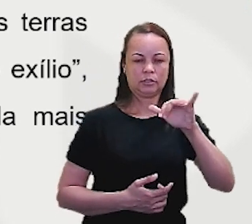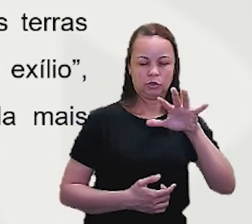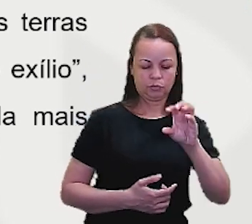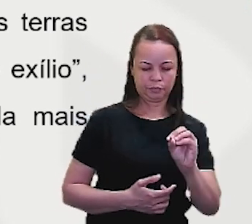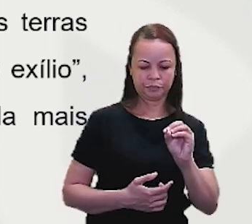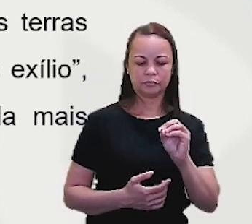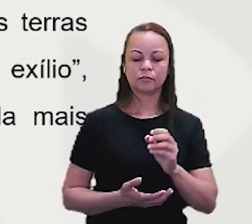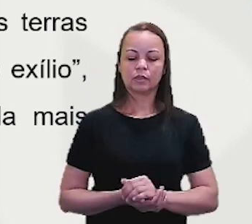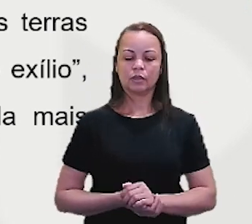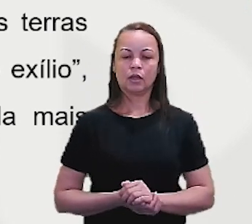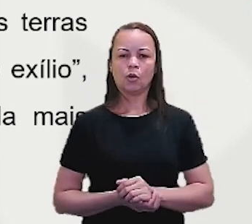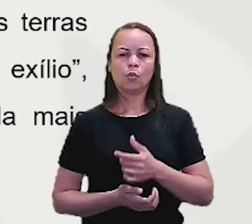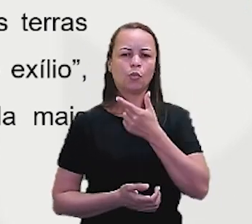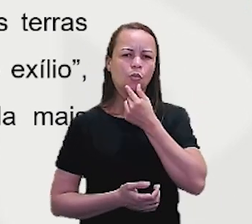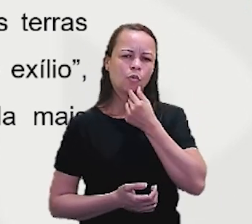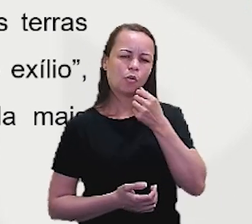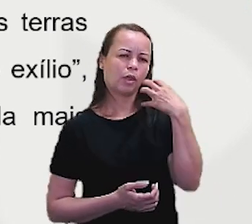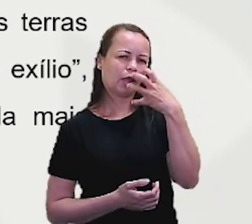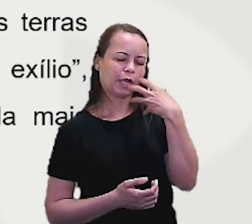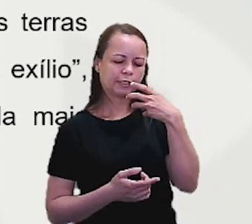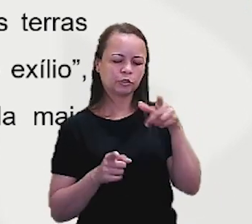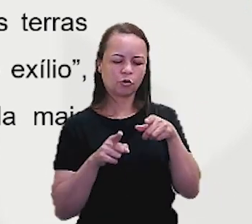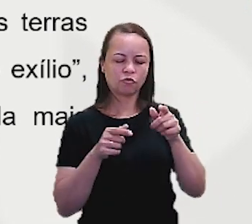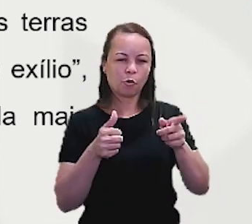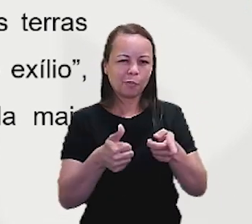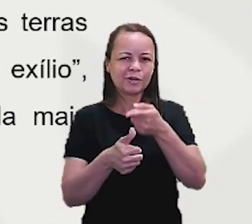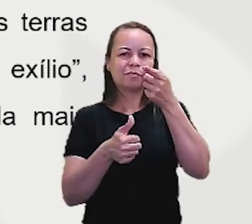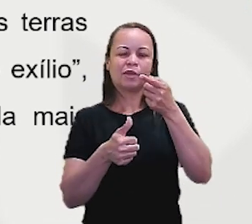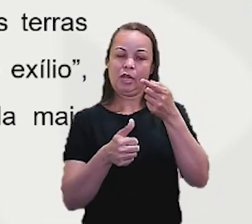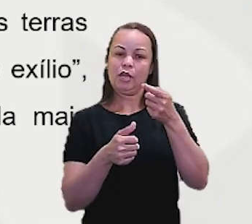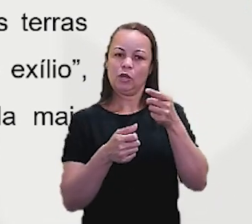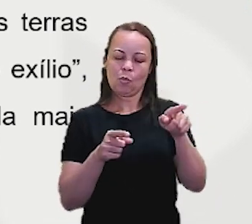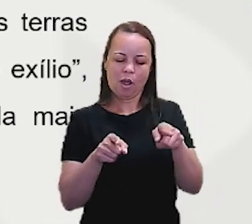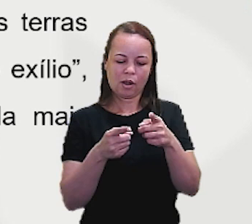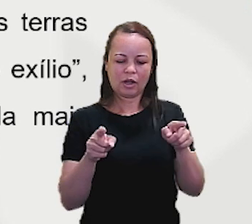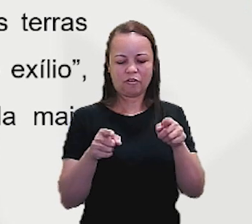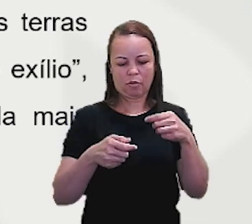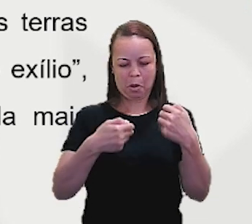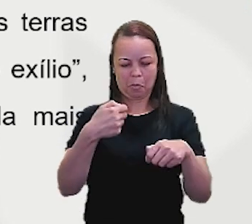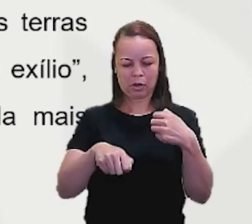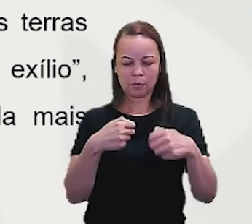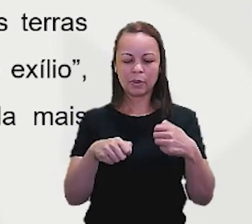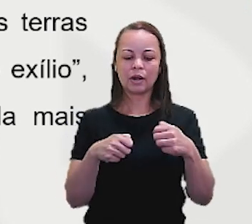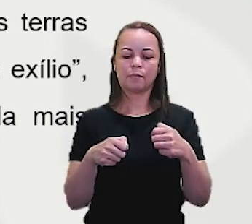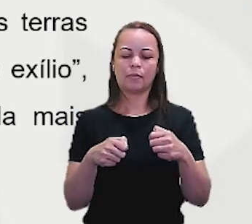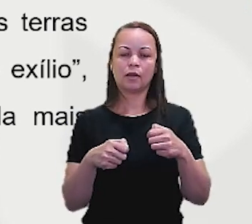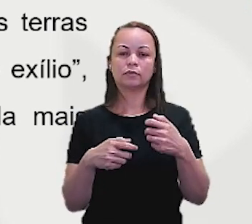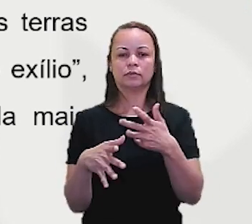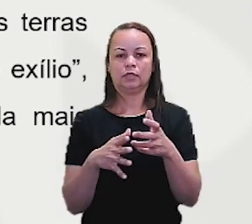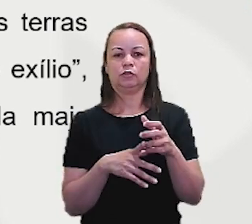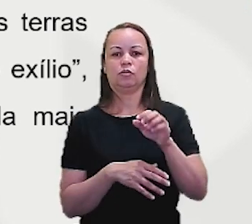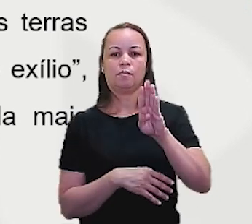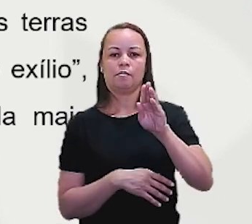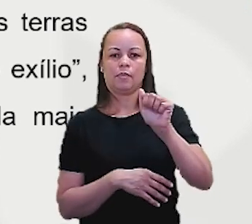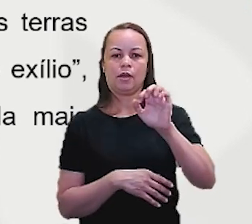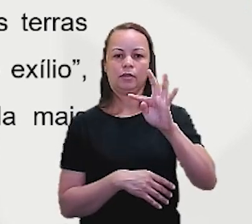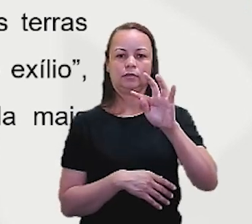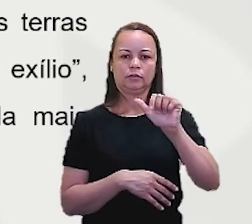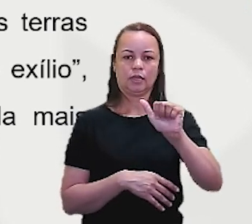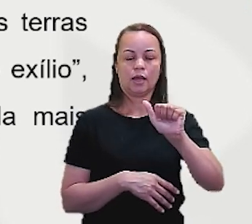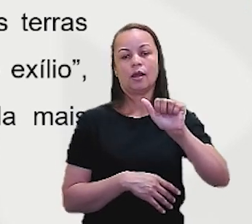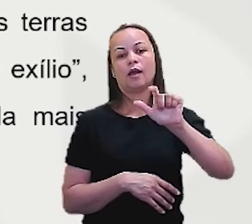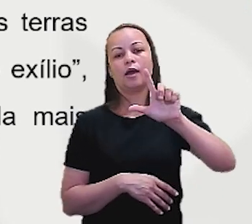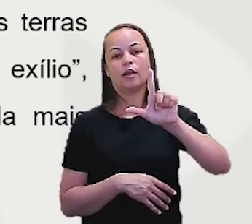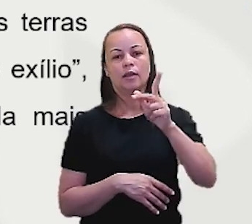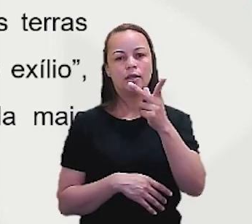O cantor Vicente Celestino foi o primeiro a gravá-la, acompanhada pela banda do Batalhão Naval. A letra